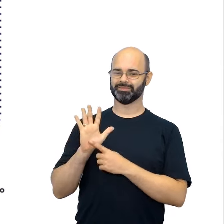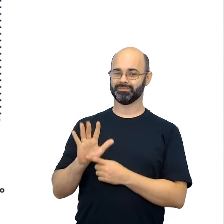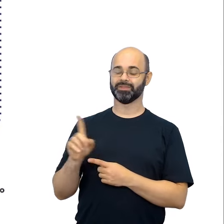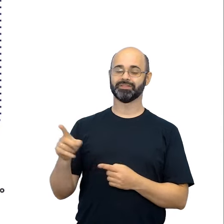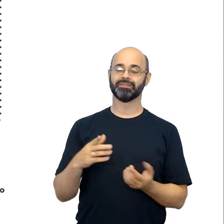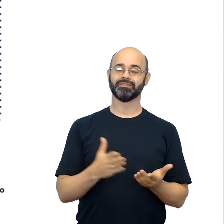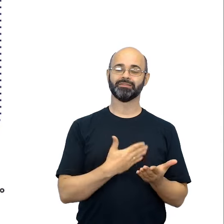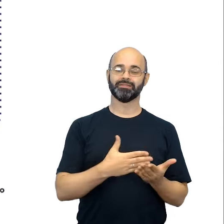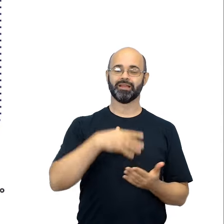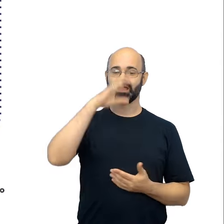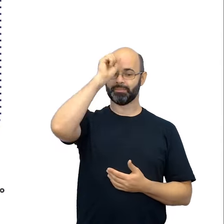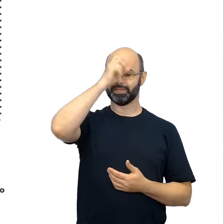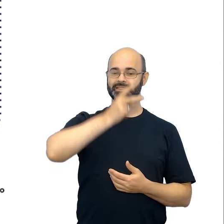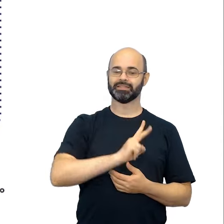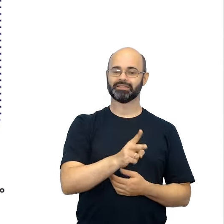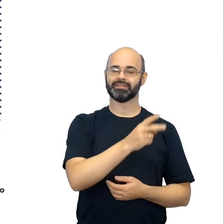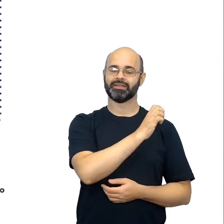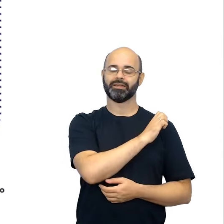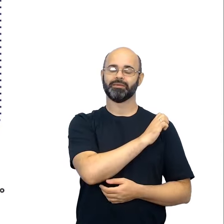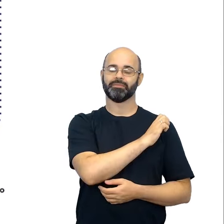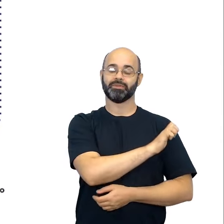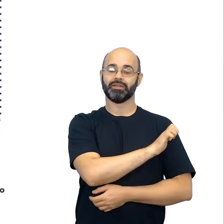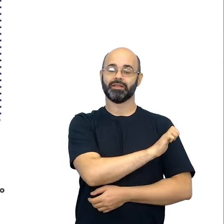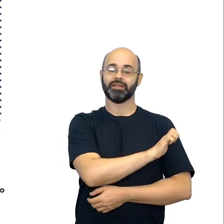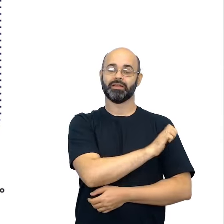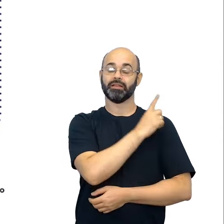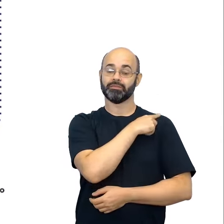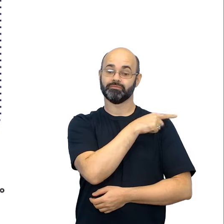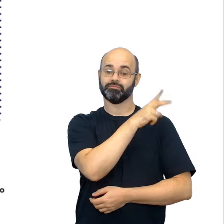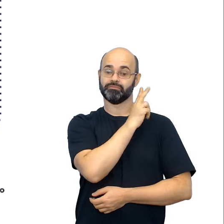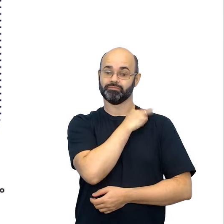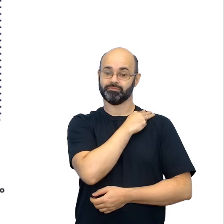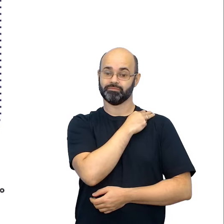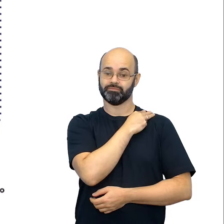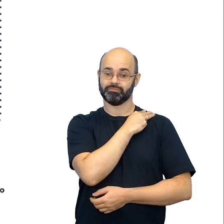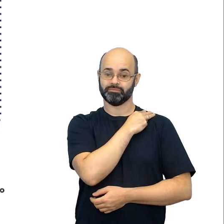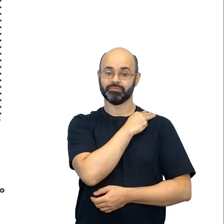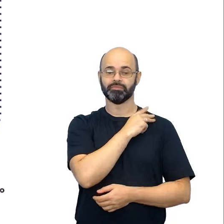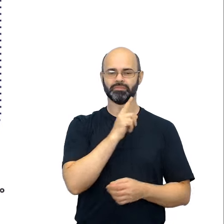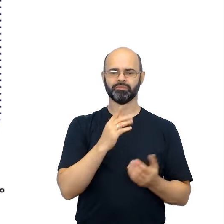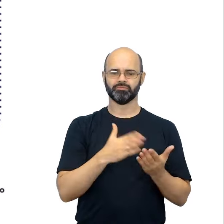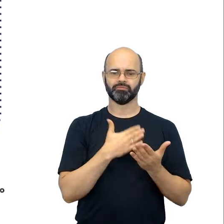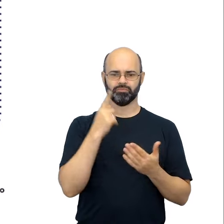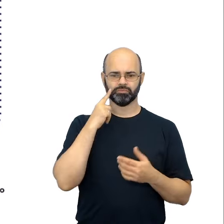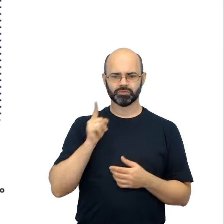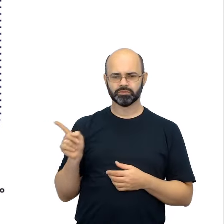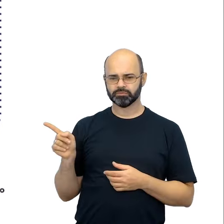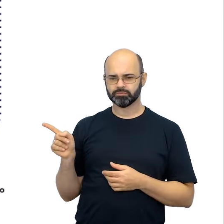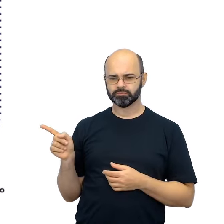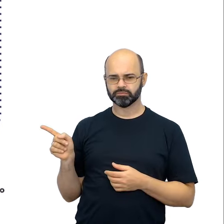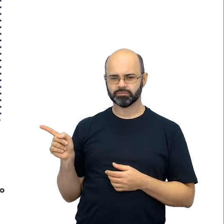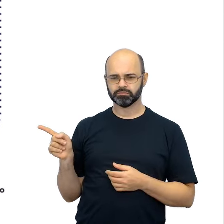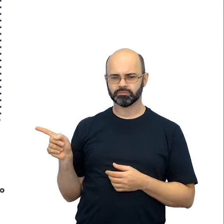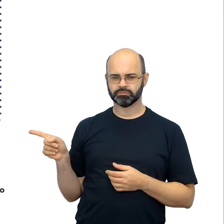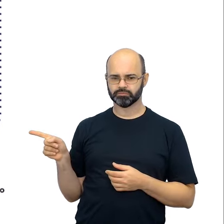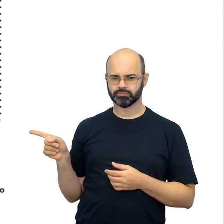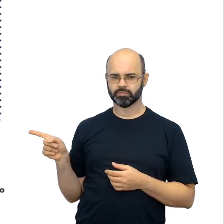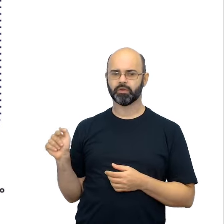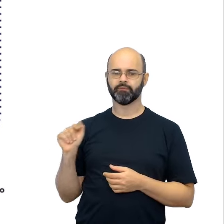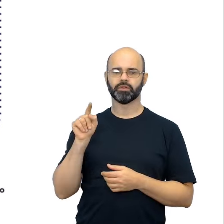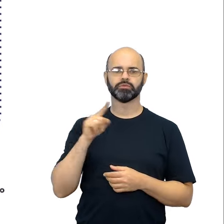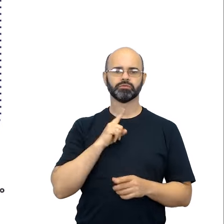do ensino médio, tá? Aqui na barrinha vocês conseguem verificar qual foi o volume, a página e a série, tá bom? Então é importante perceber